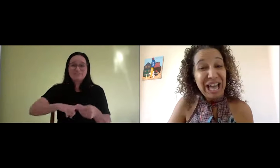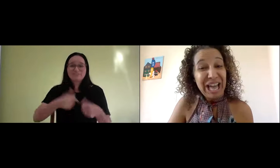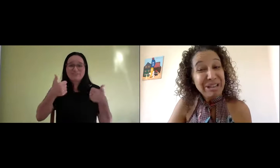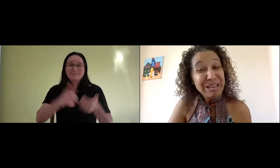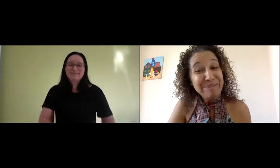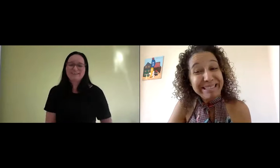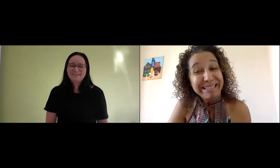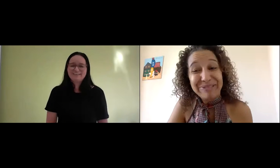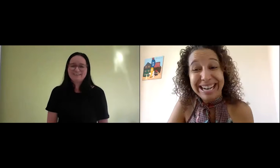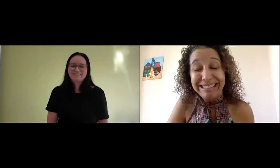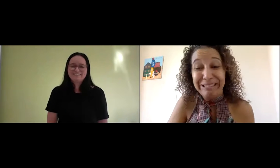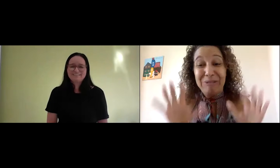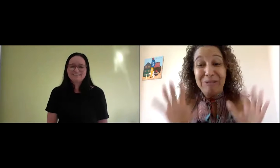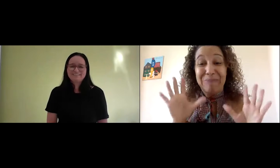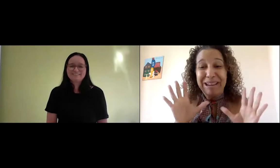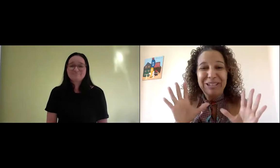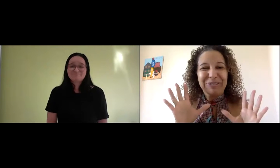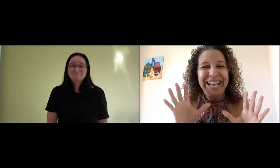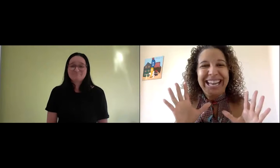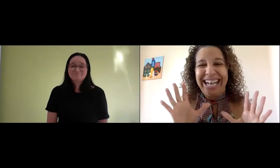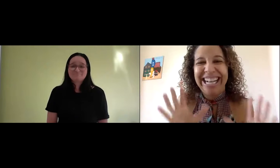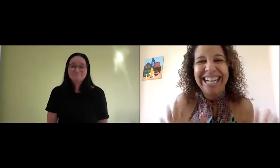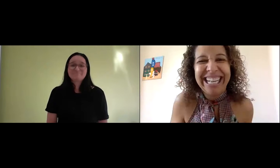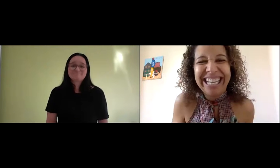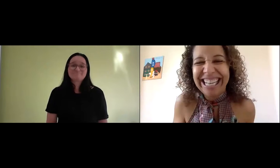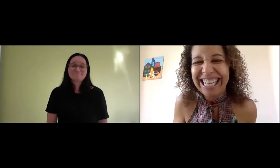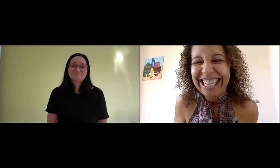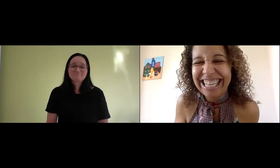É, eu vi que deu uma travada, então eu parei de falar.